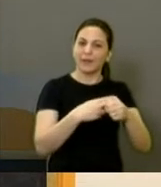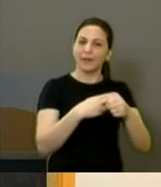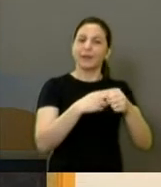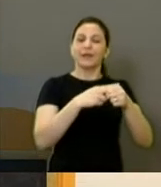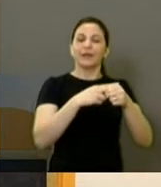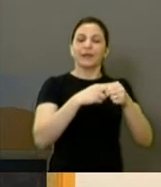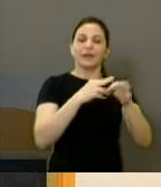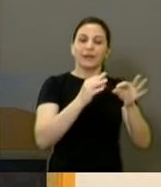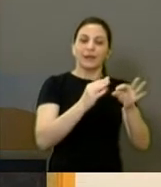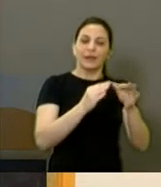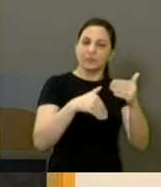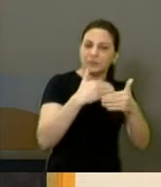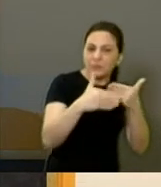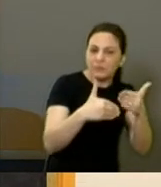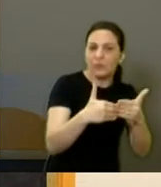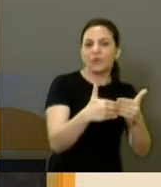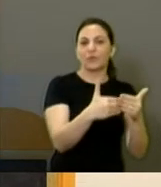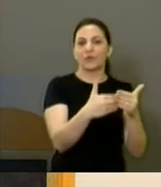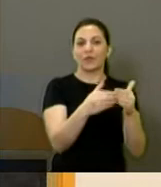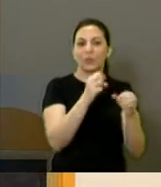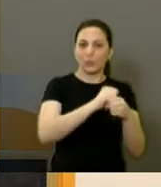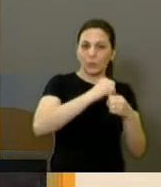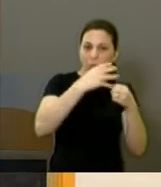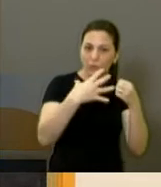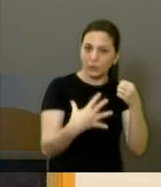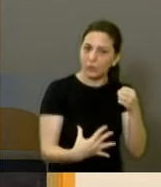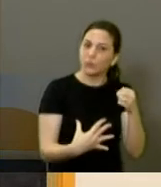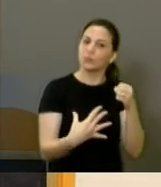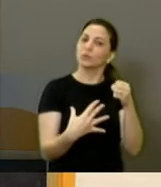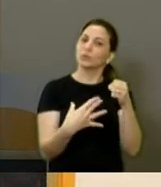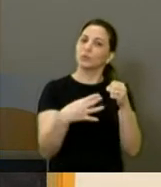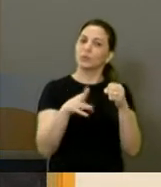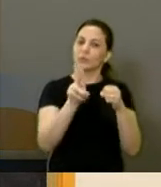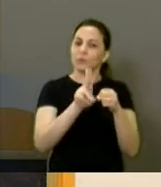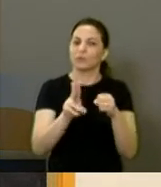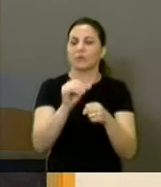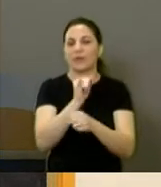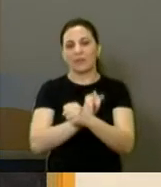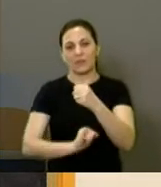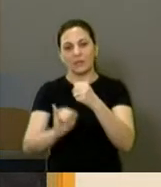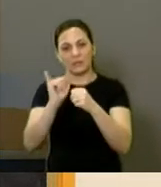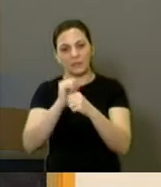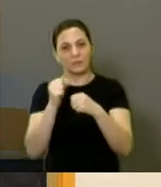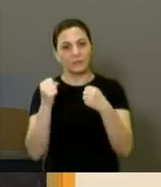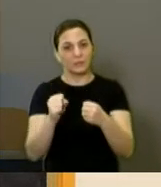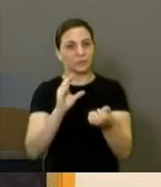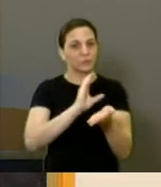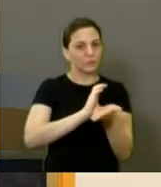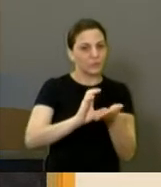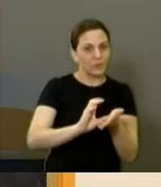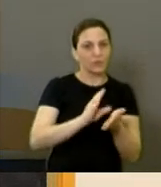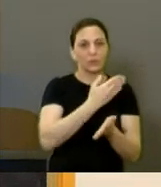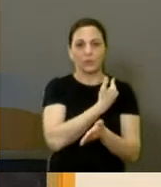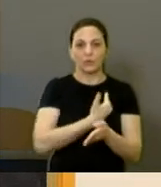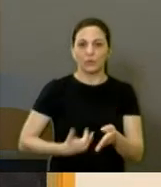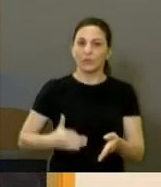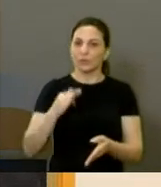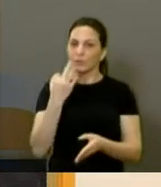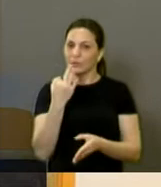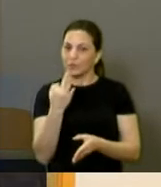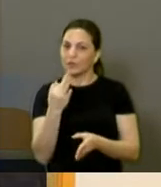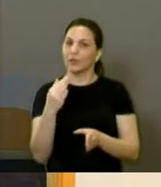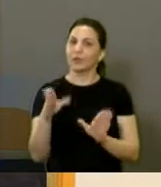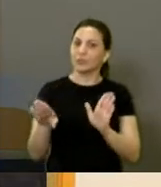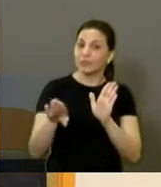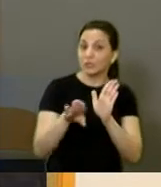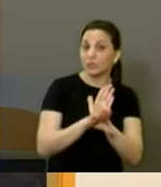desse aplicativo. Então, nós estávamos dependendo de uma verba do governo federal que chegaria para esse